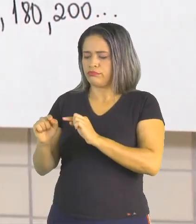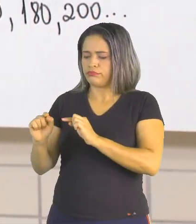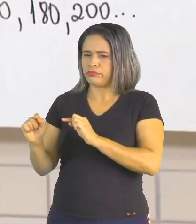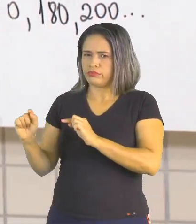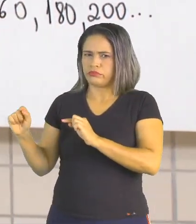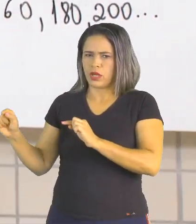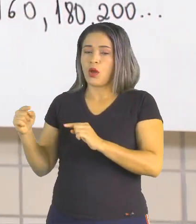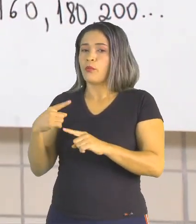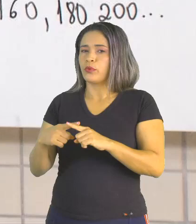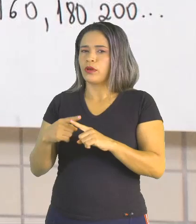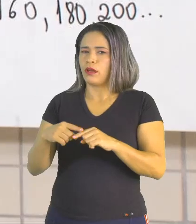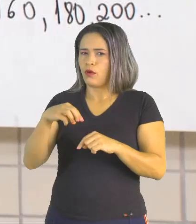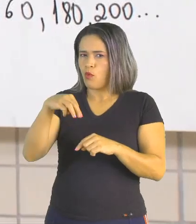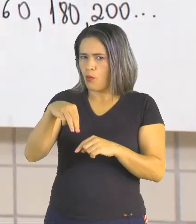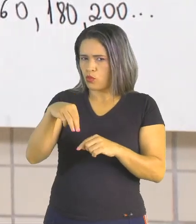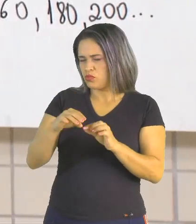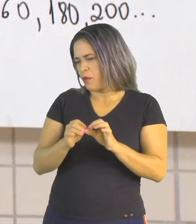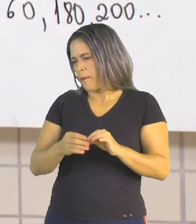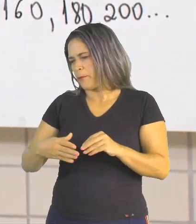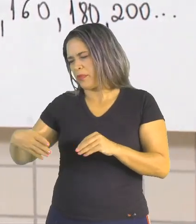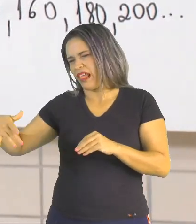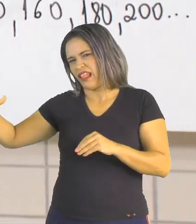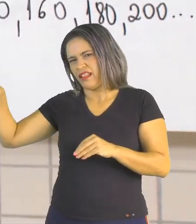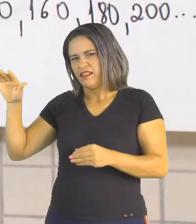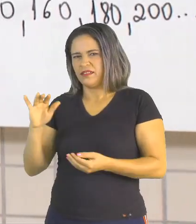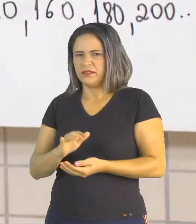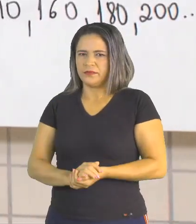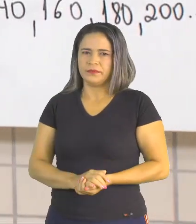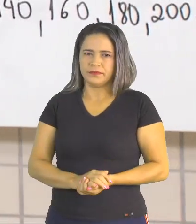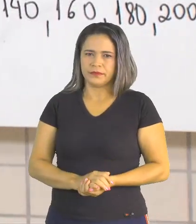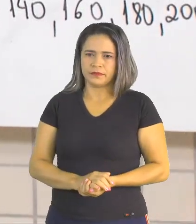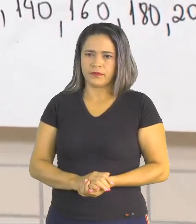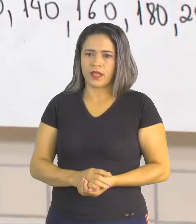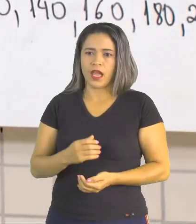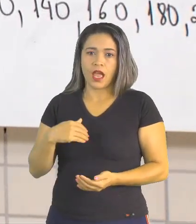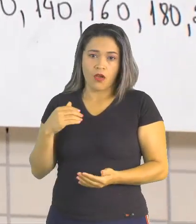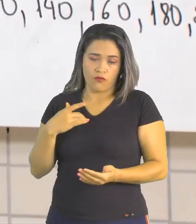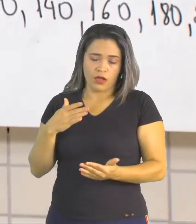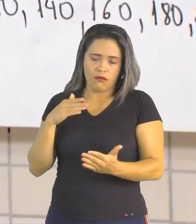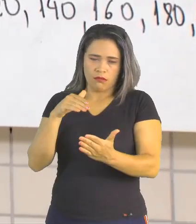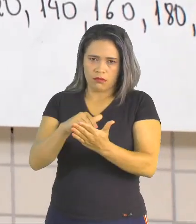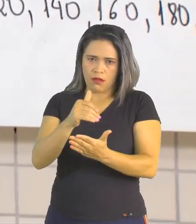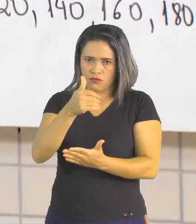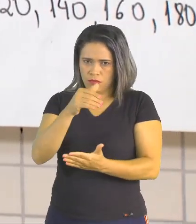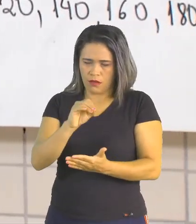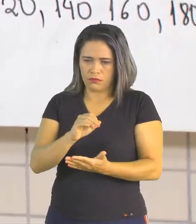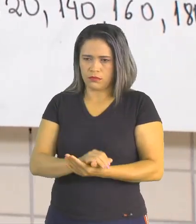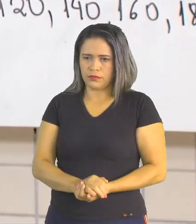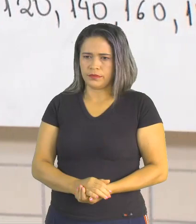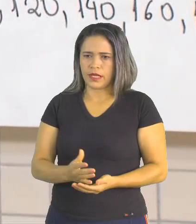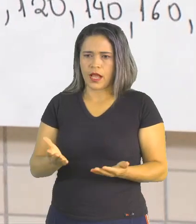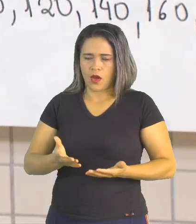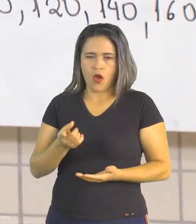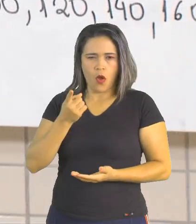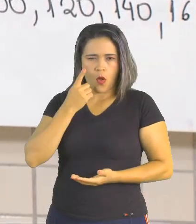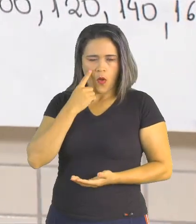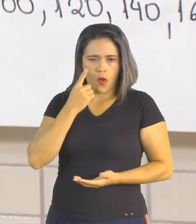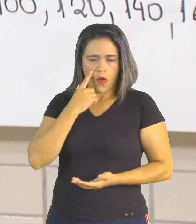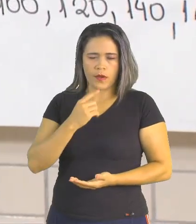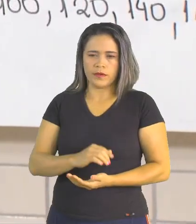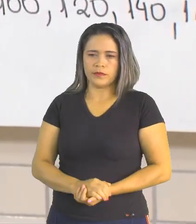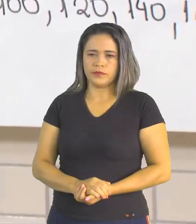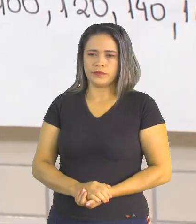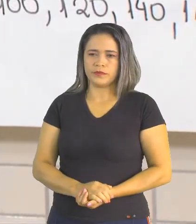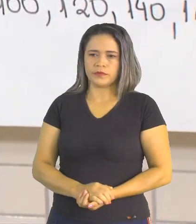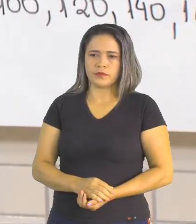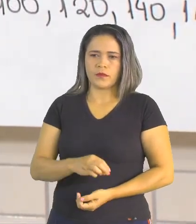são infinitos, mas eu só coloquei até a multiplicação por 10. Agora vem comigo, eu quero